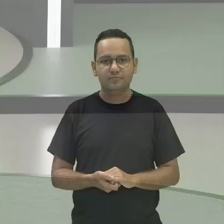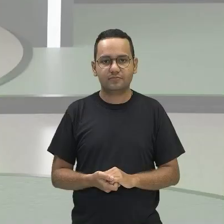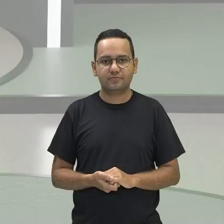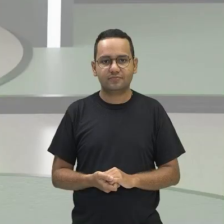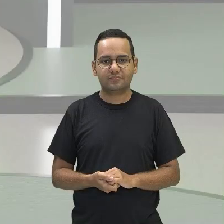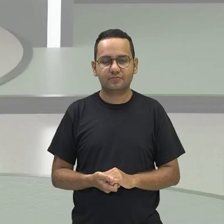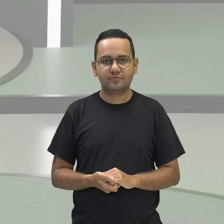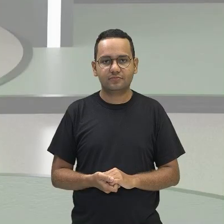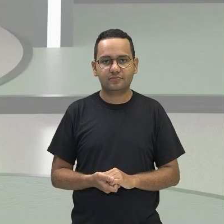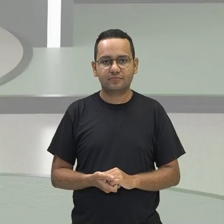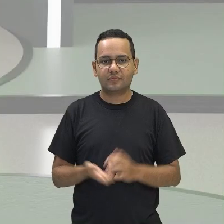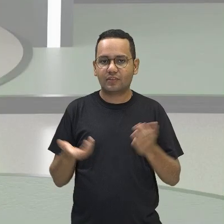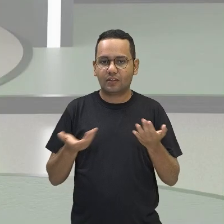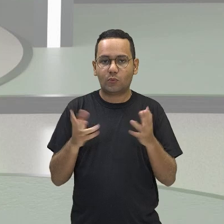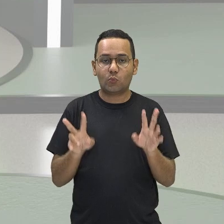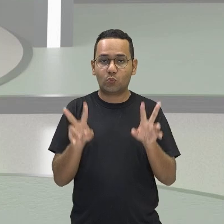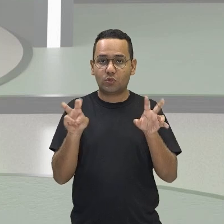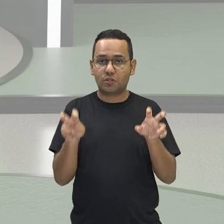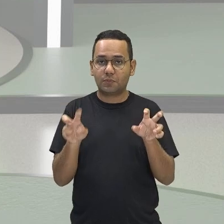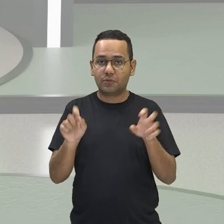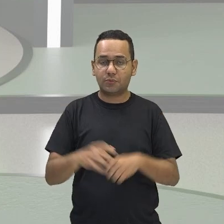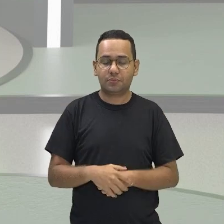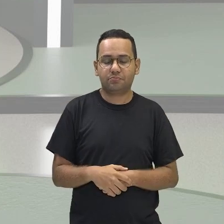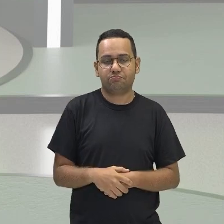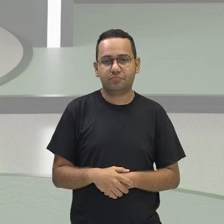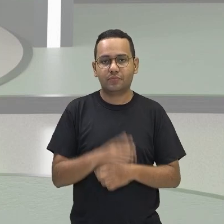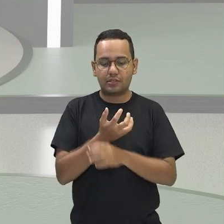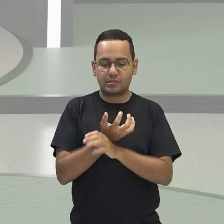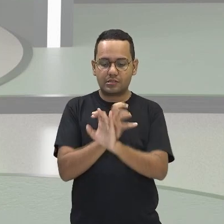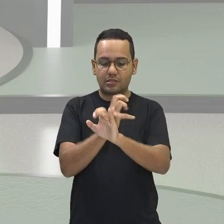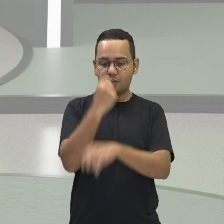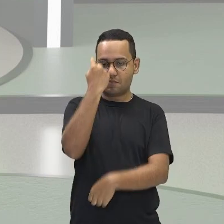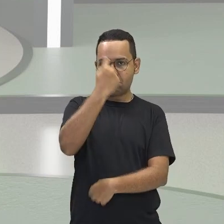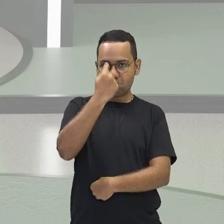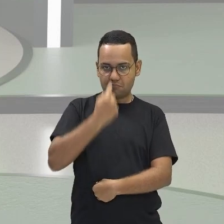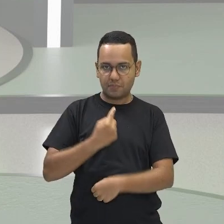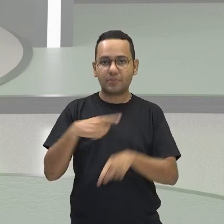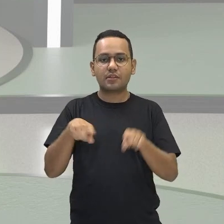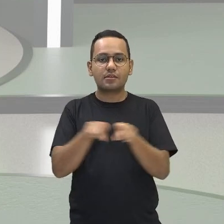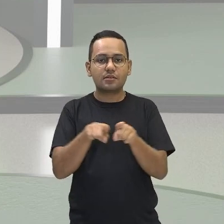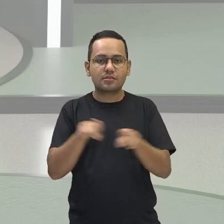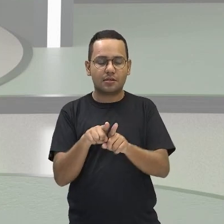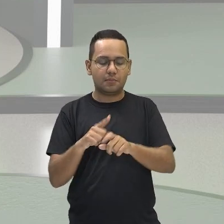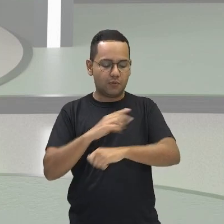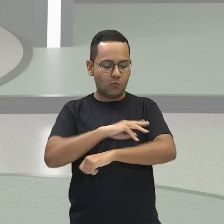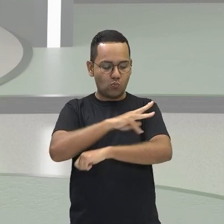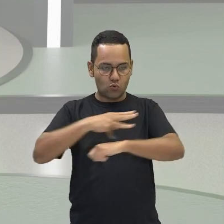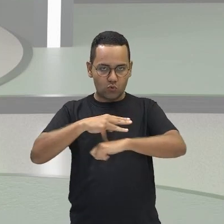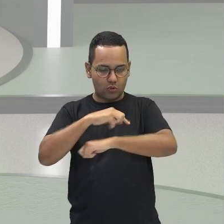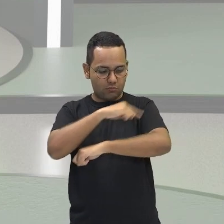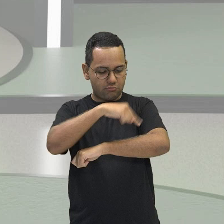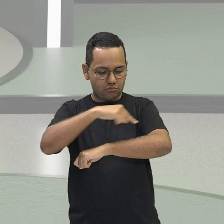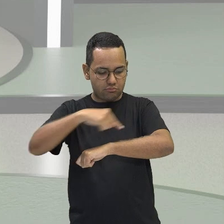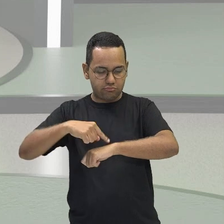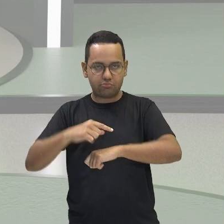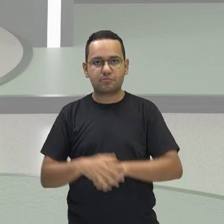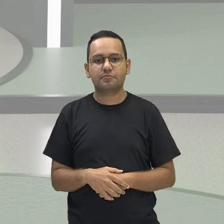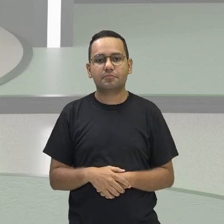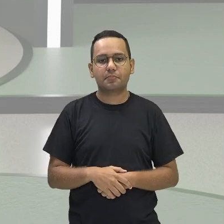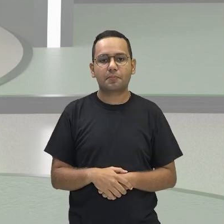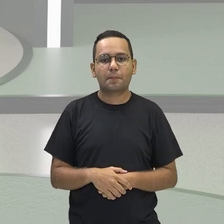Vamos falar sobre o nosso sistema esquelético e sistema muscular. Esses